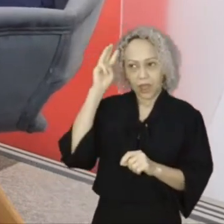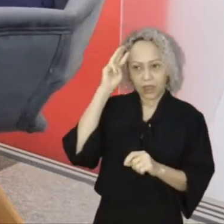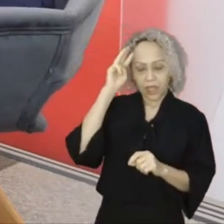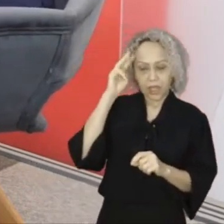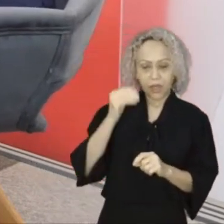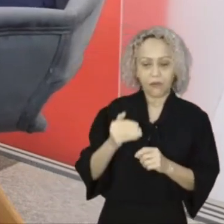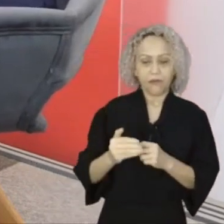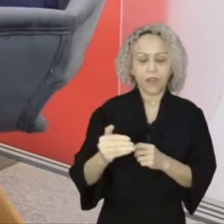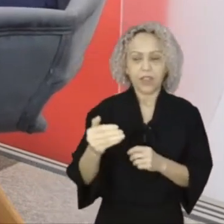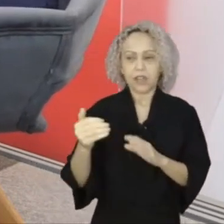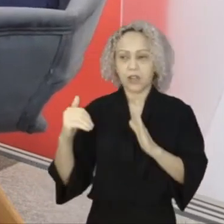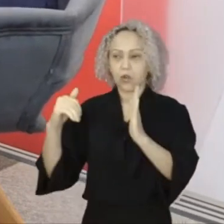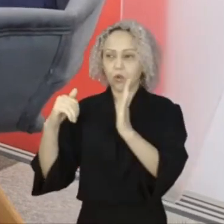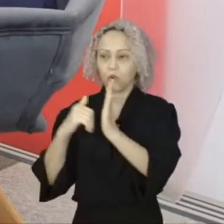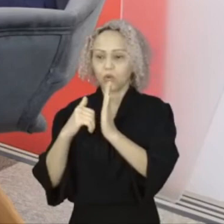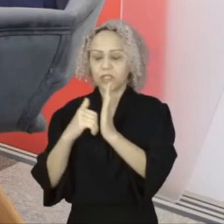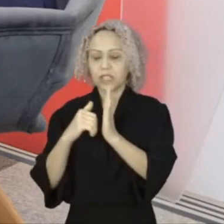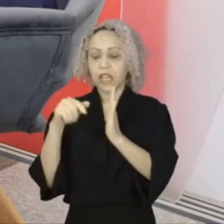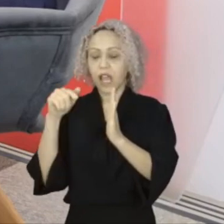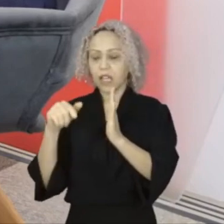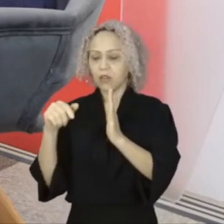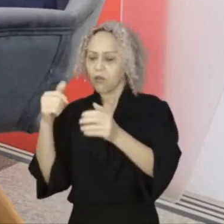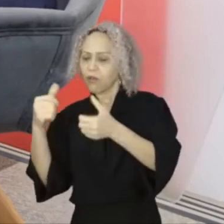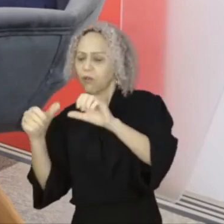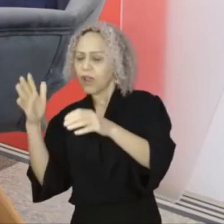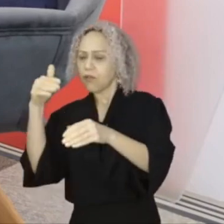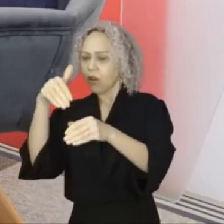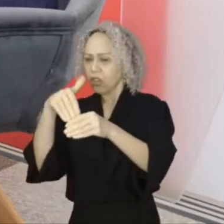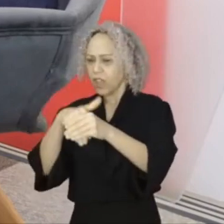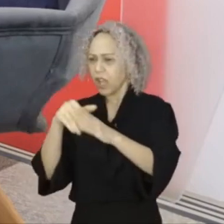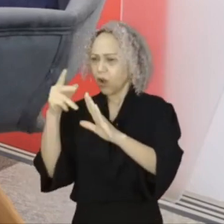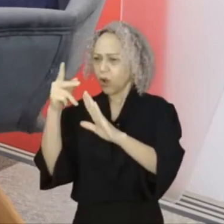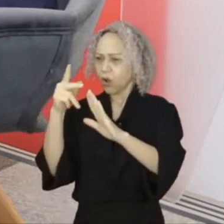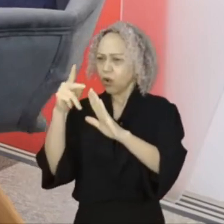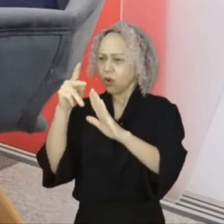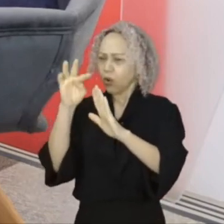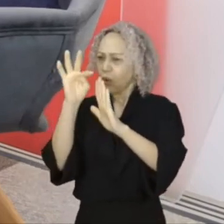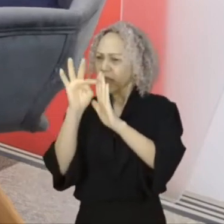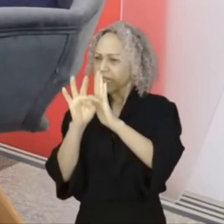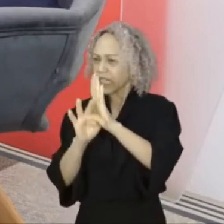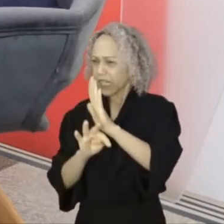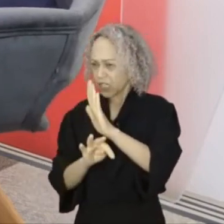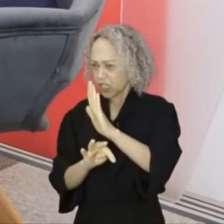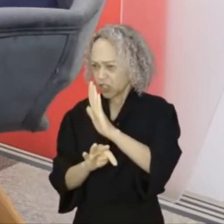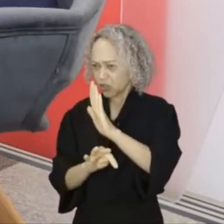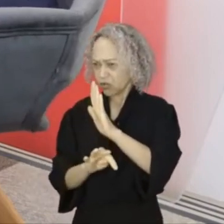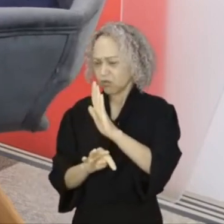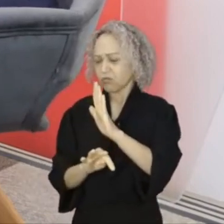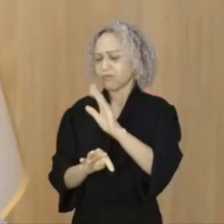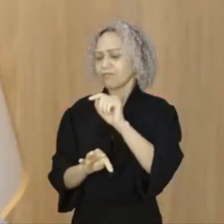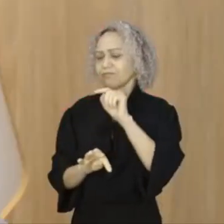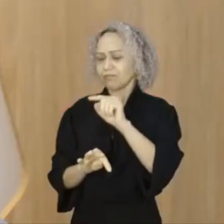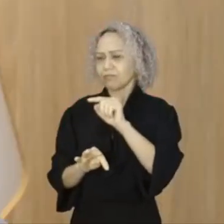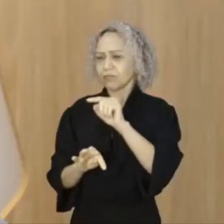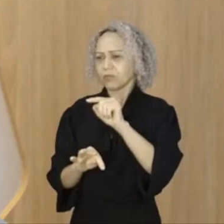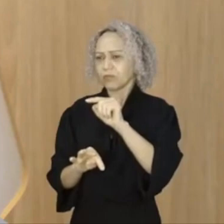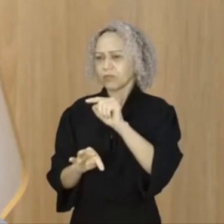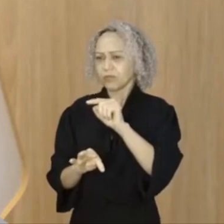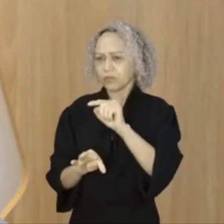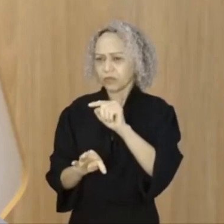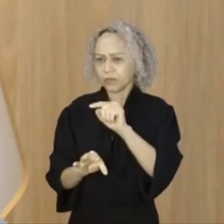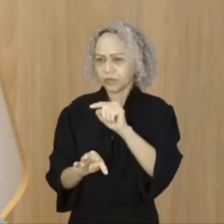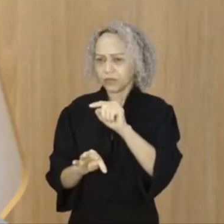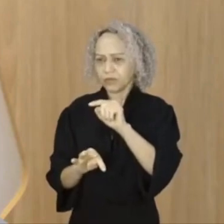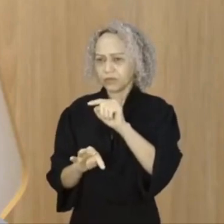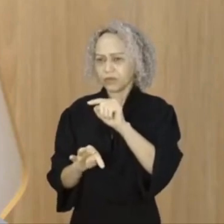texto do relator Eduardo Braga no plenário da Comissão de Constituição e Justiça do Senado. E espero que